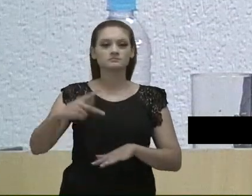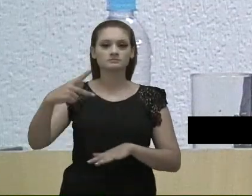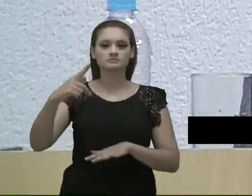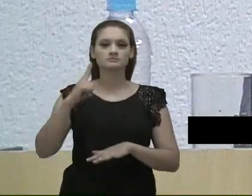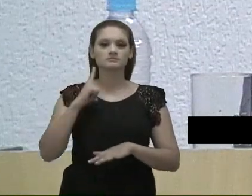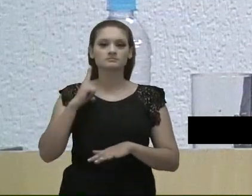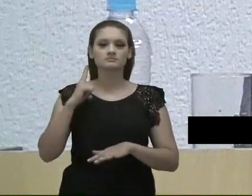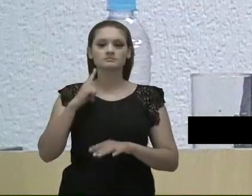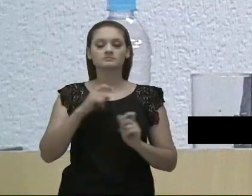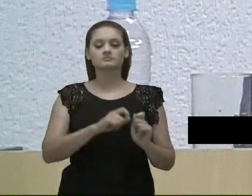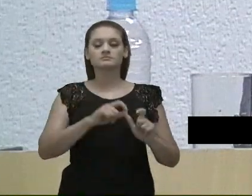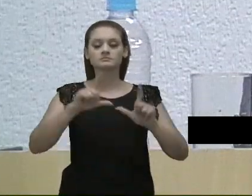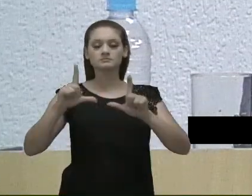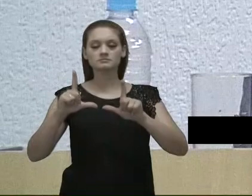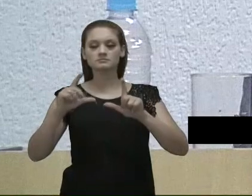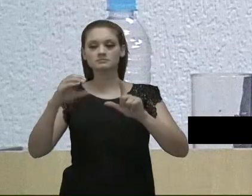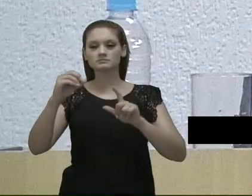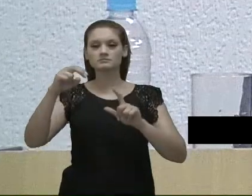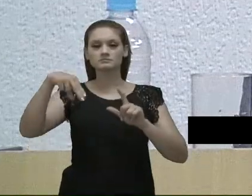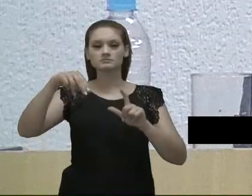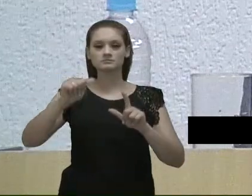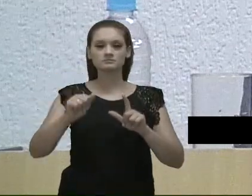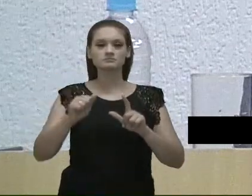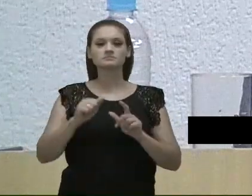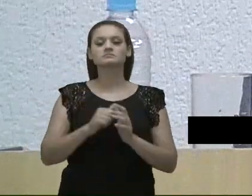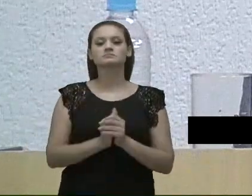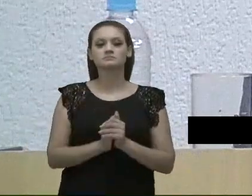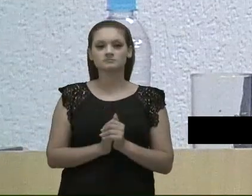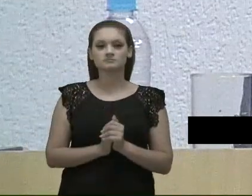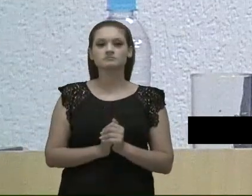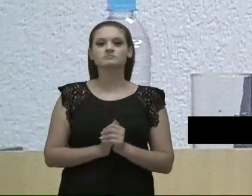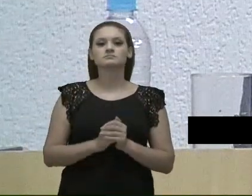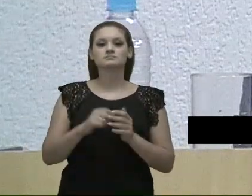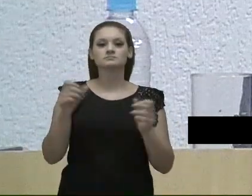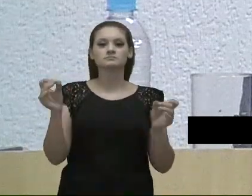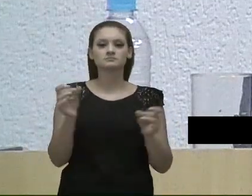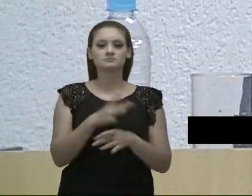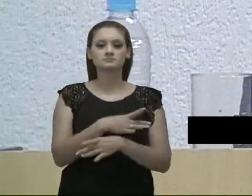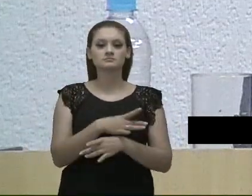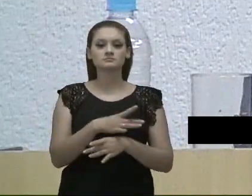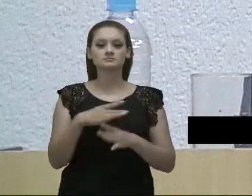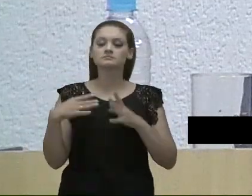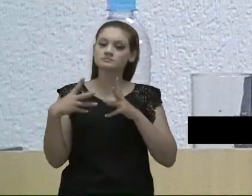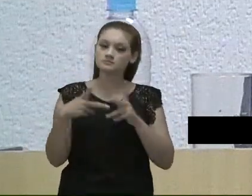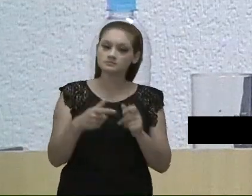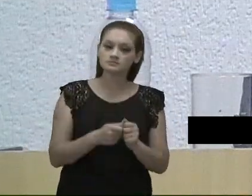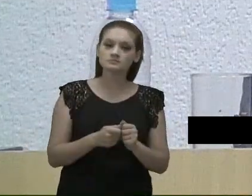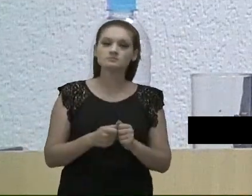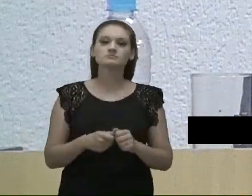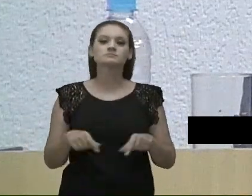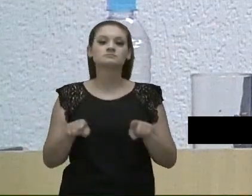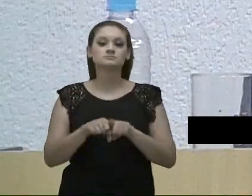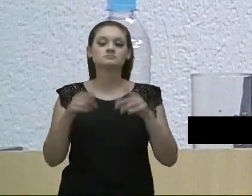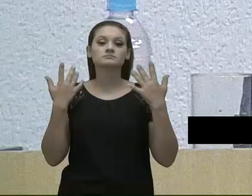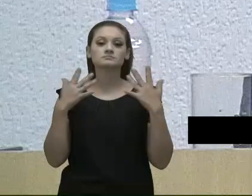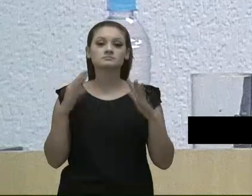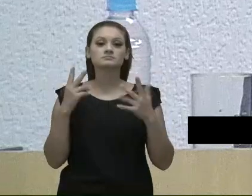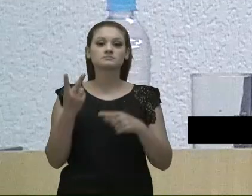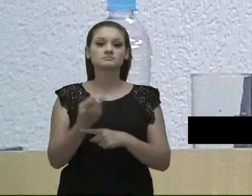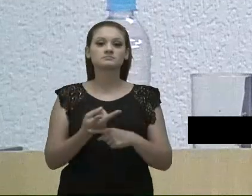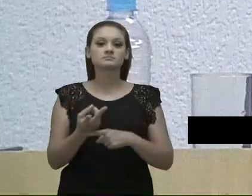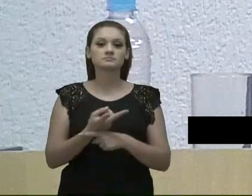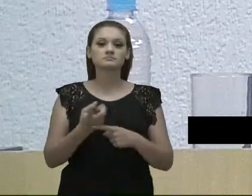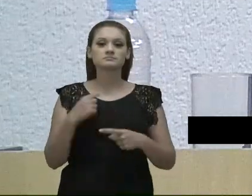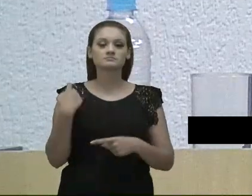essa especificação da ONA, acreditação plena, e assim por diante, vai tocando. Então, parabéns na busca e quem